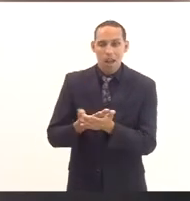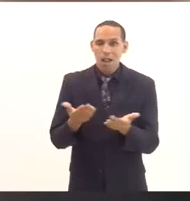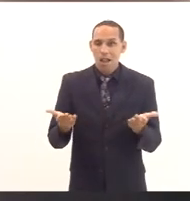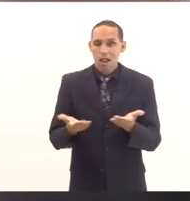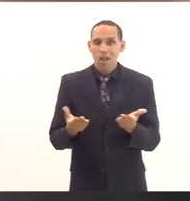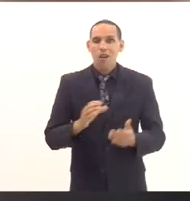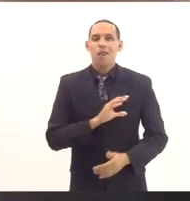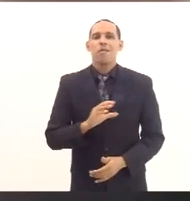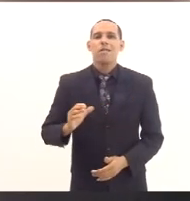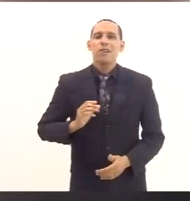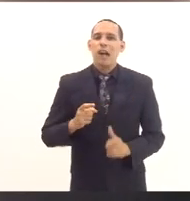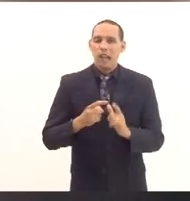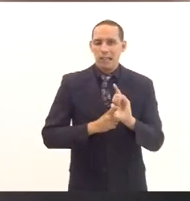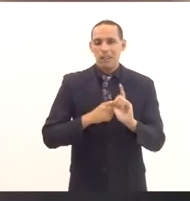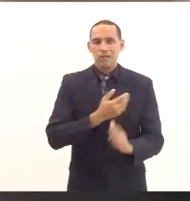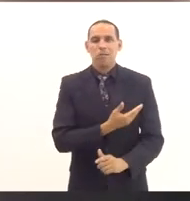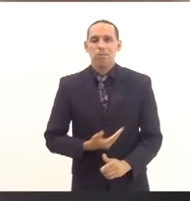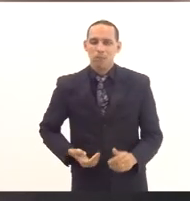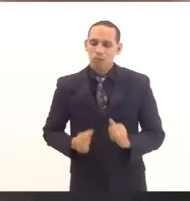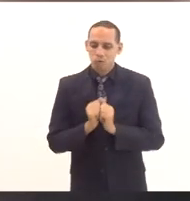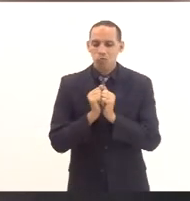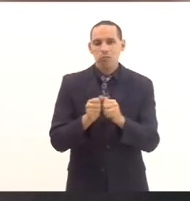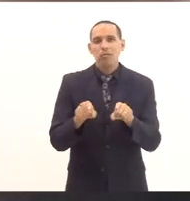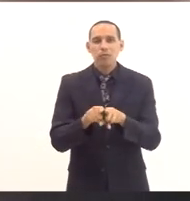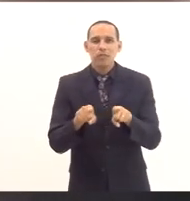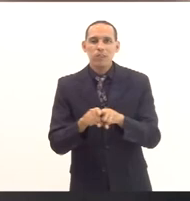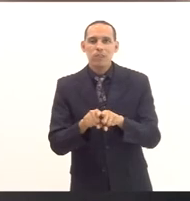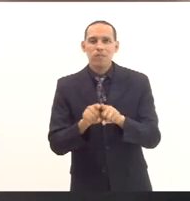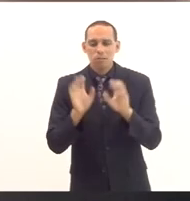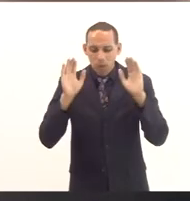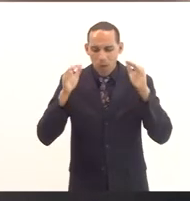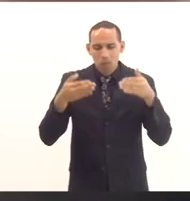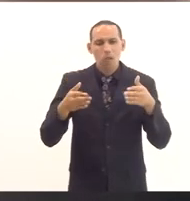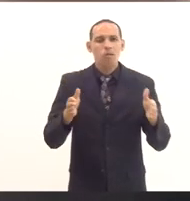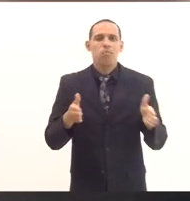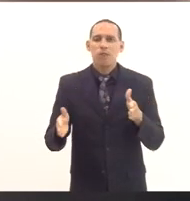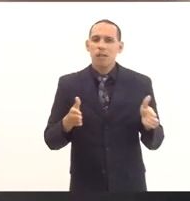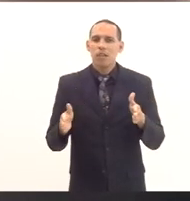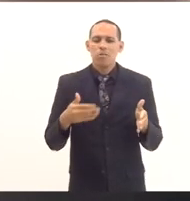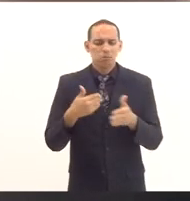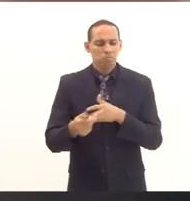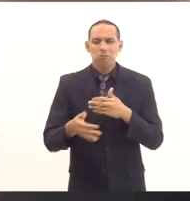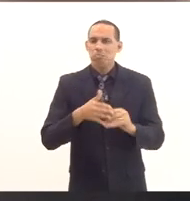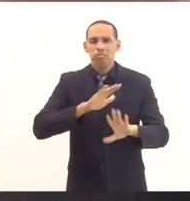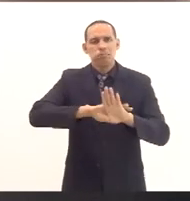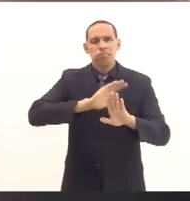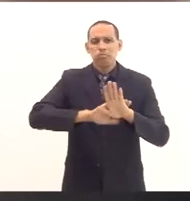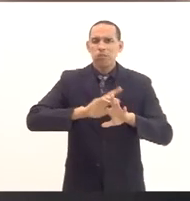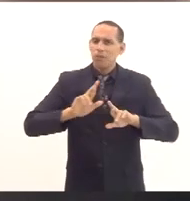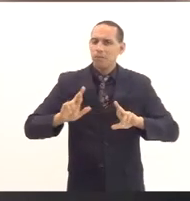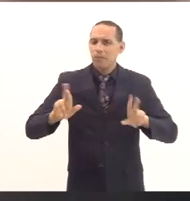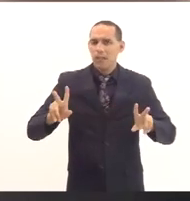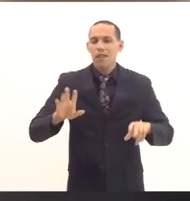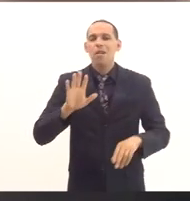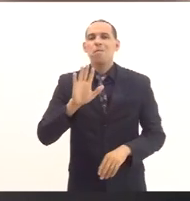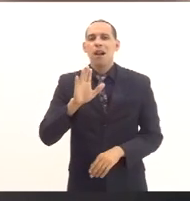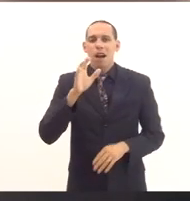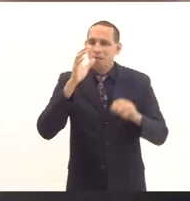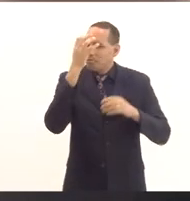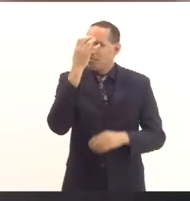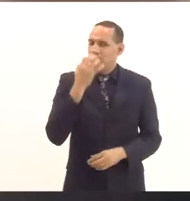da dívida pública e tem dedicado seu mandato Independente de qualquer vertente ideológica mas aí a